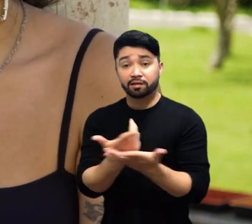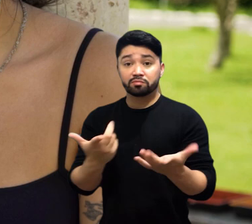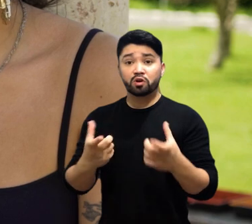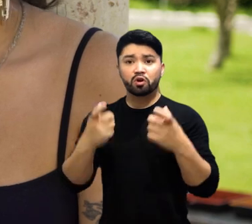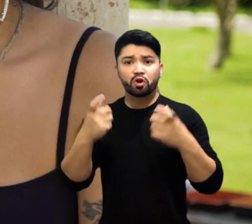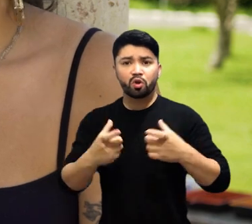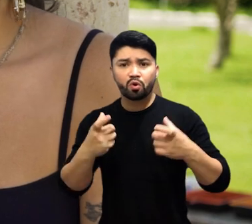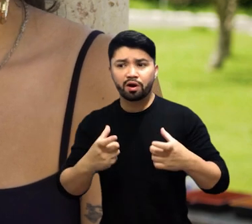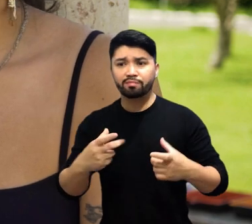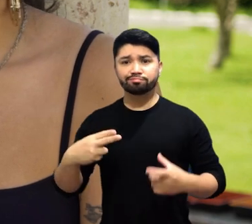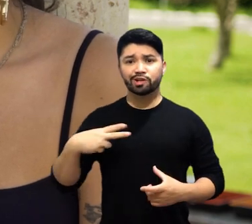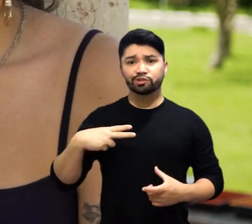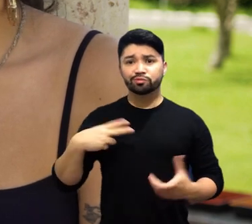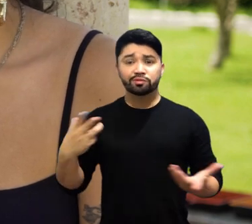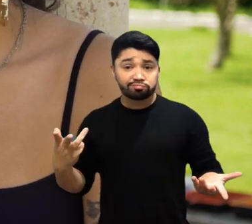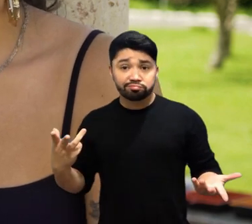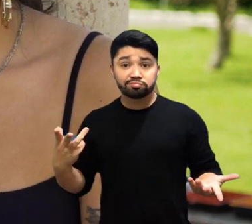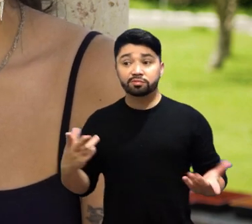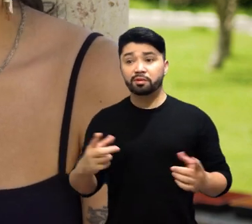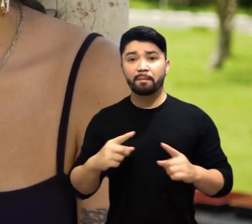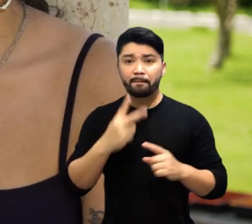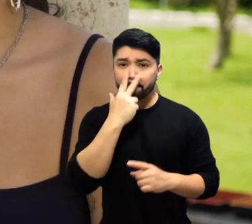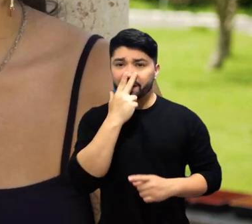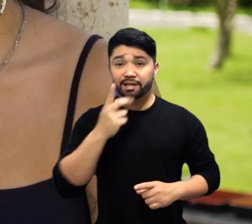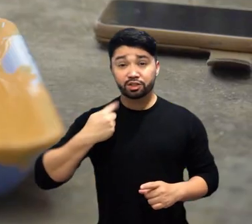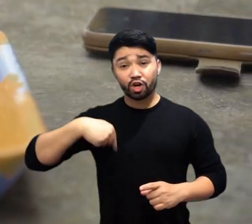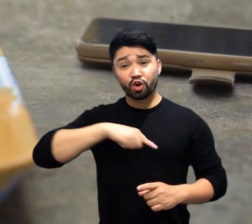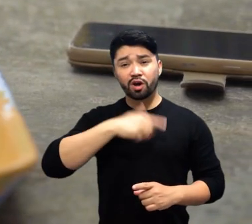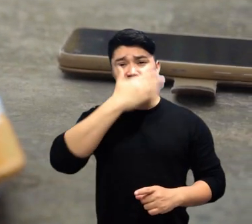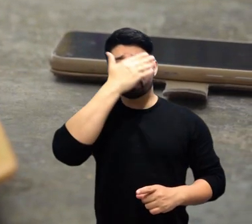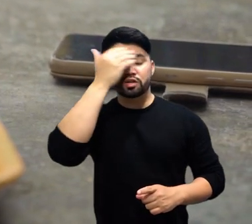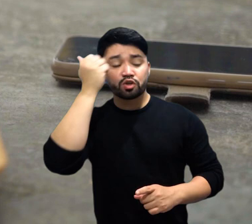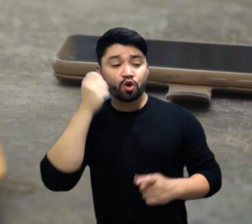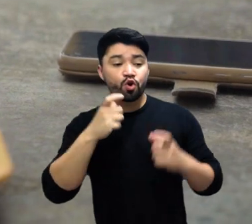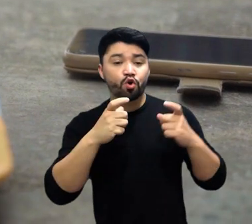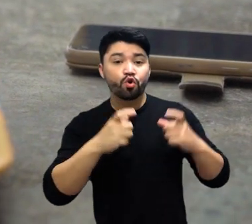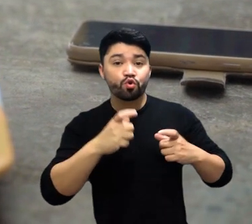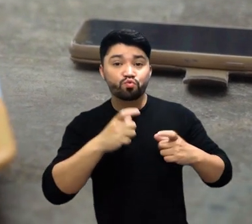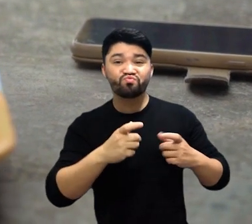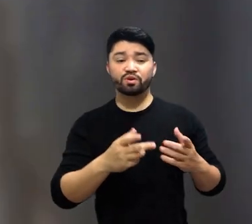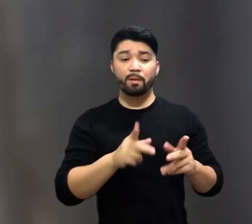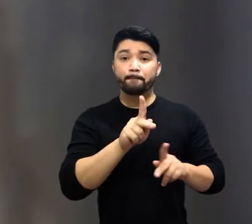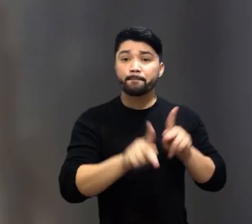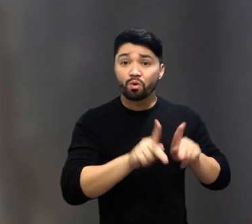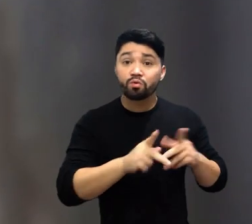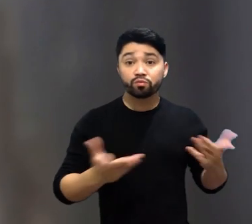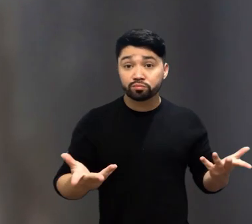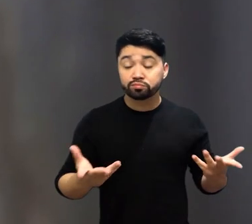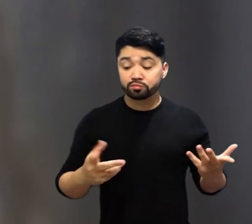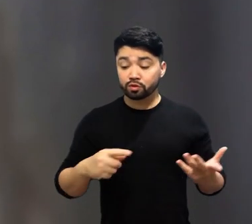lugares privados. E a gente parece que esqueceu da função do espaço público. Acho que a gente está num espaço